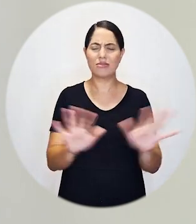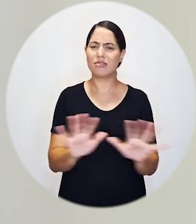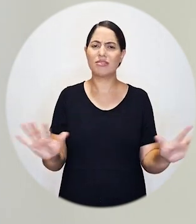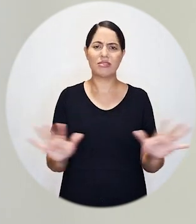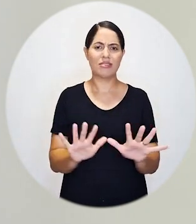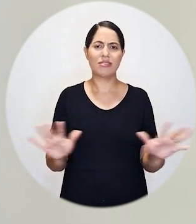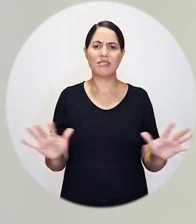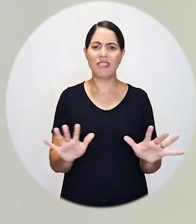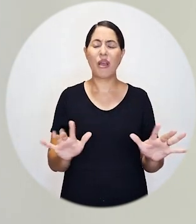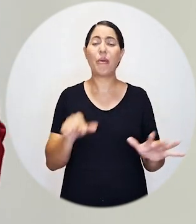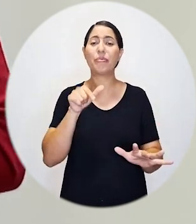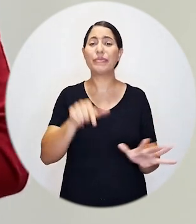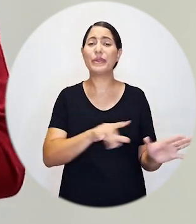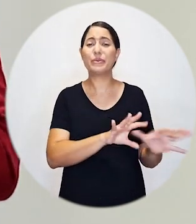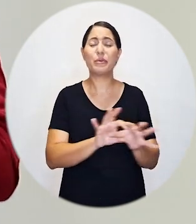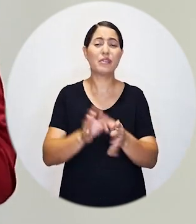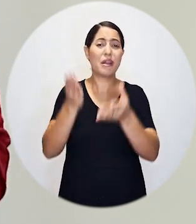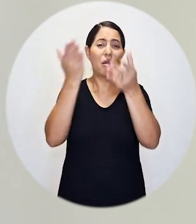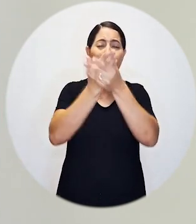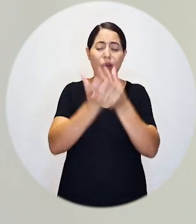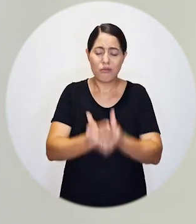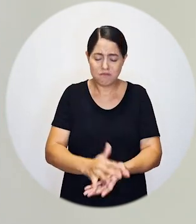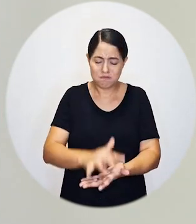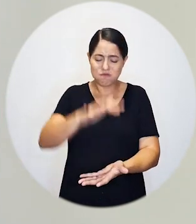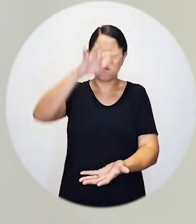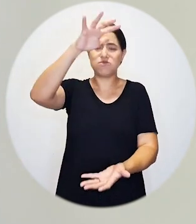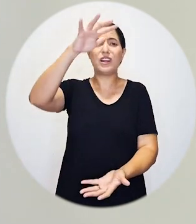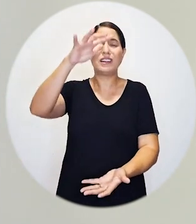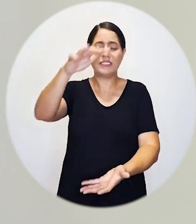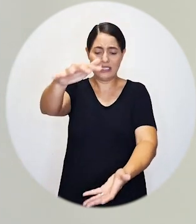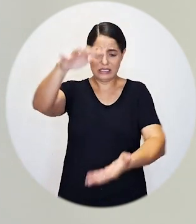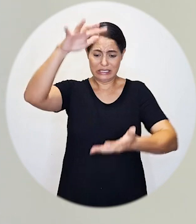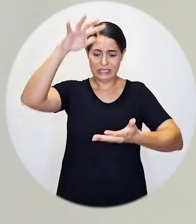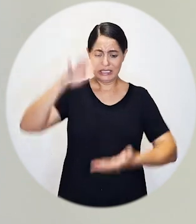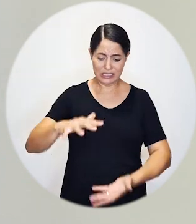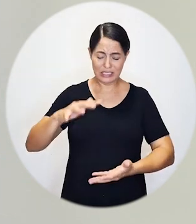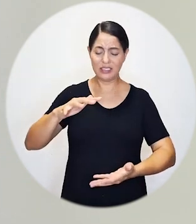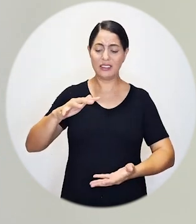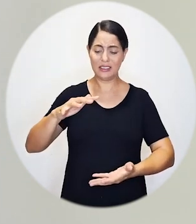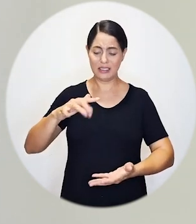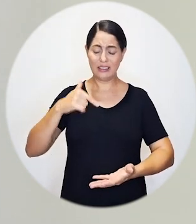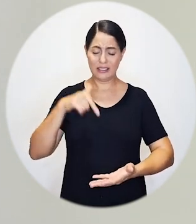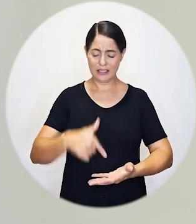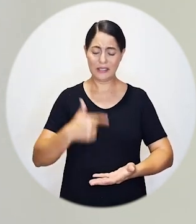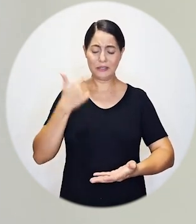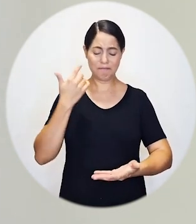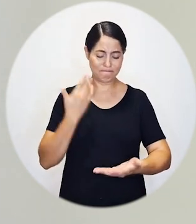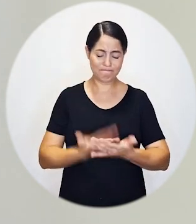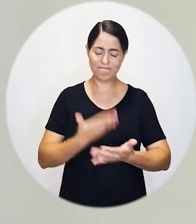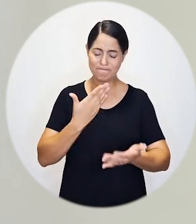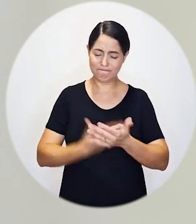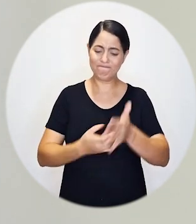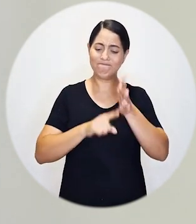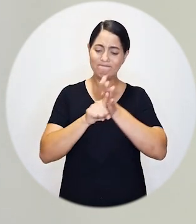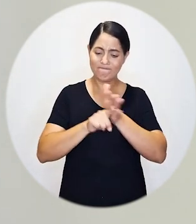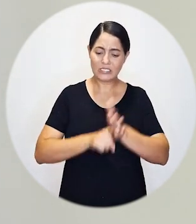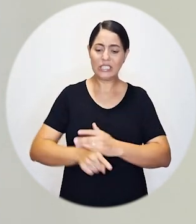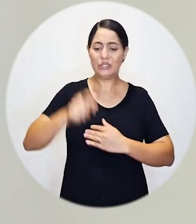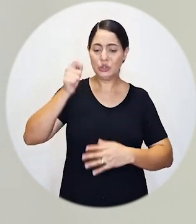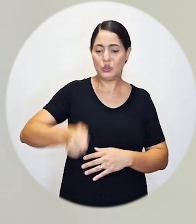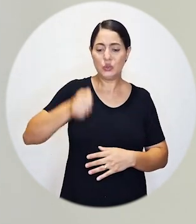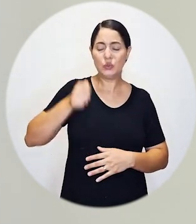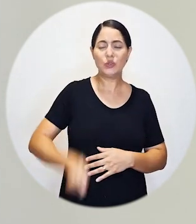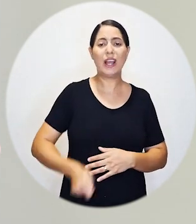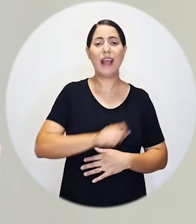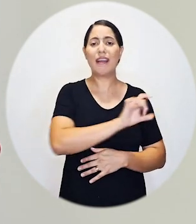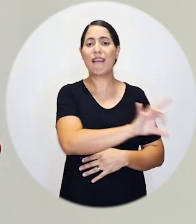pelo contrário. Nesse oceano de processos que me foi entregue, a minha missão é exatamente essa: dar